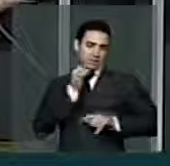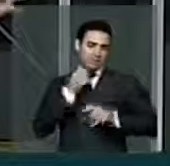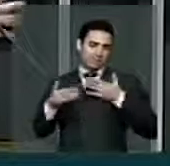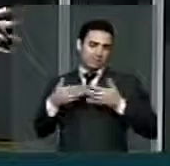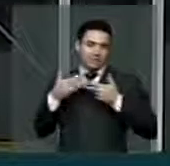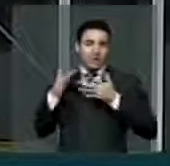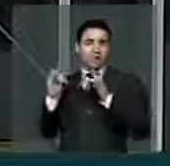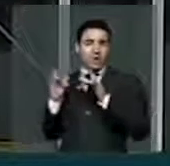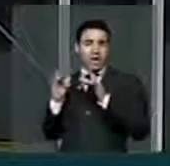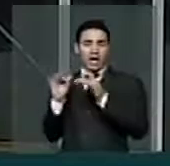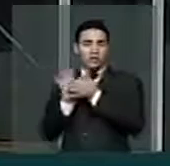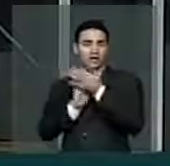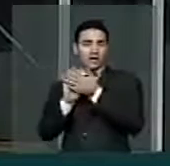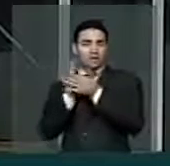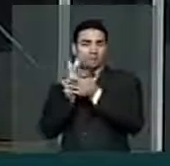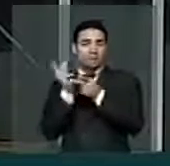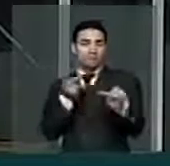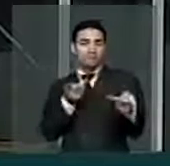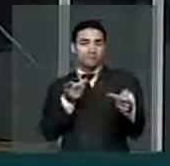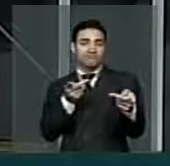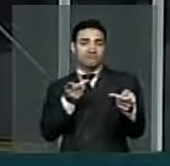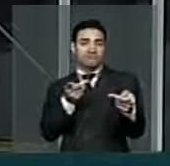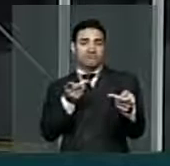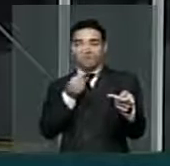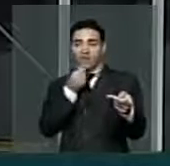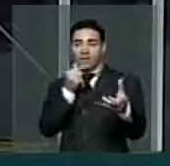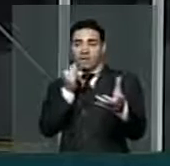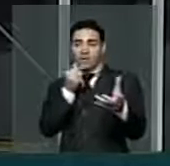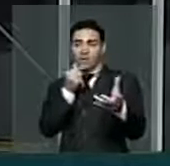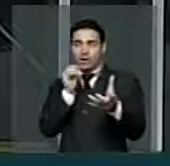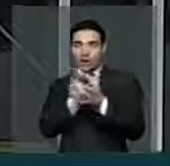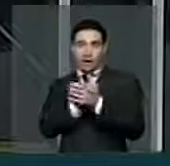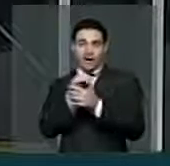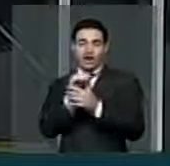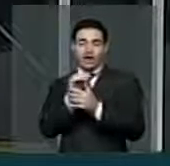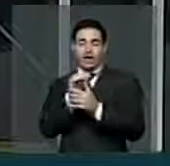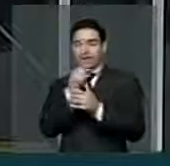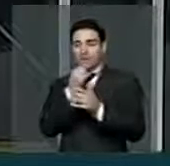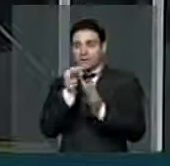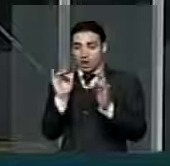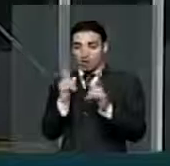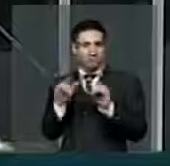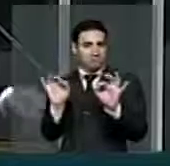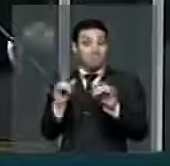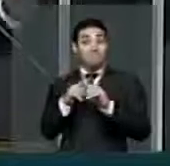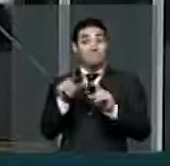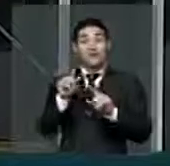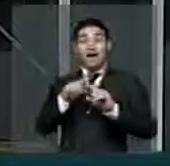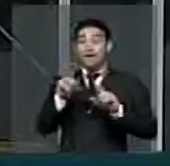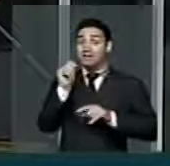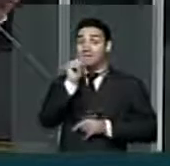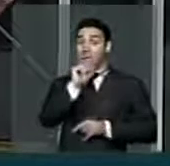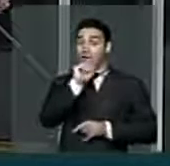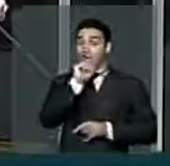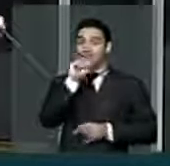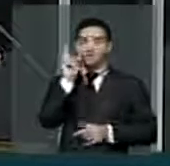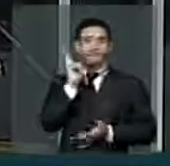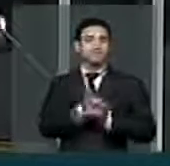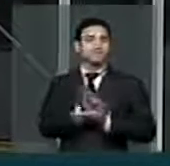a namorada, o namorado, mas a mãe não. Ela vai estar